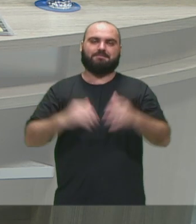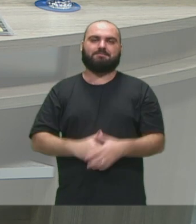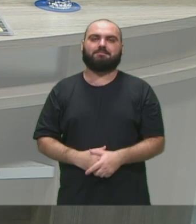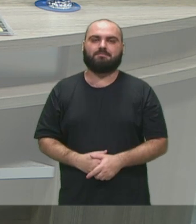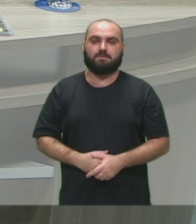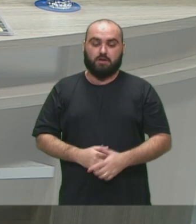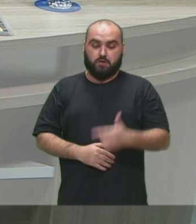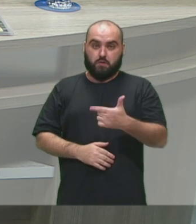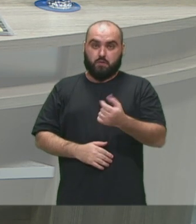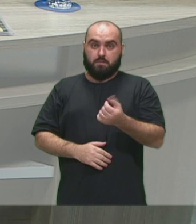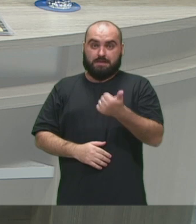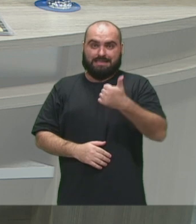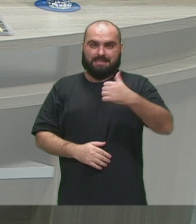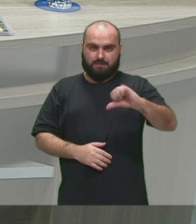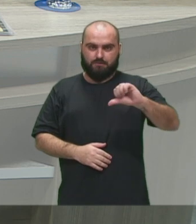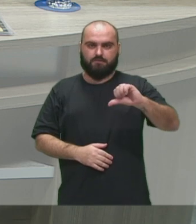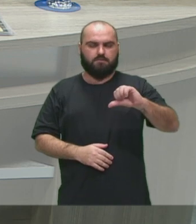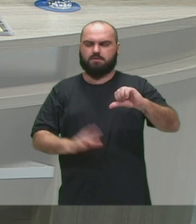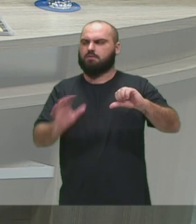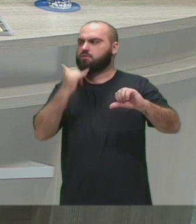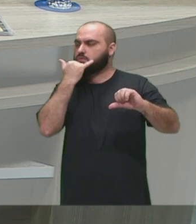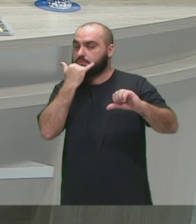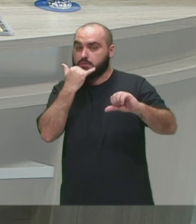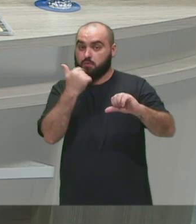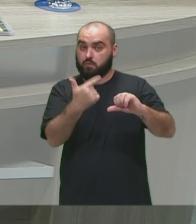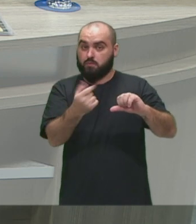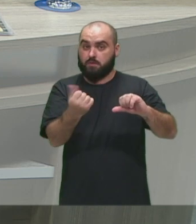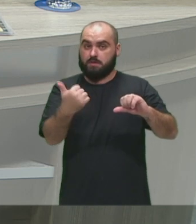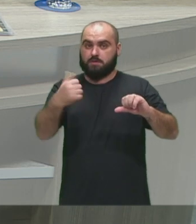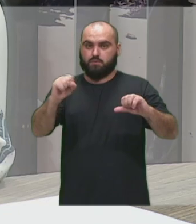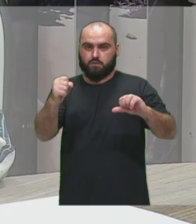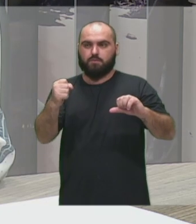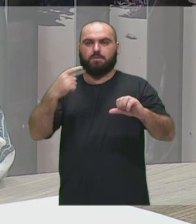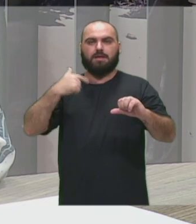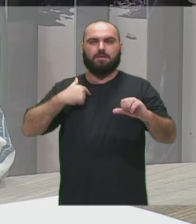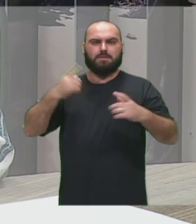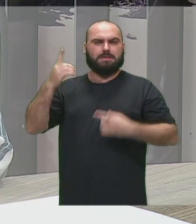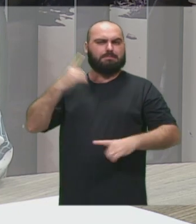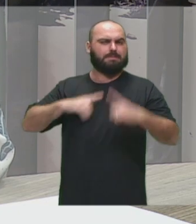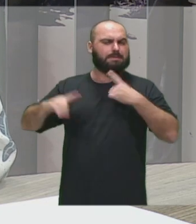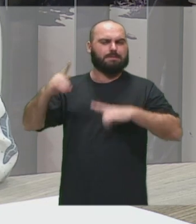em 2019, aliás, 2018, eu tive uma depressão muito forte.